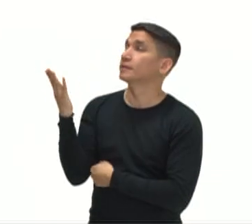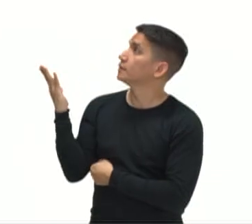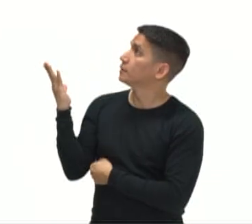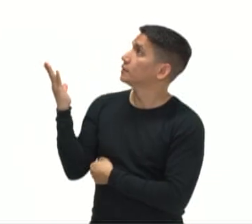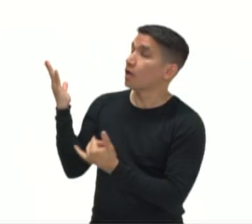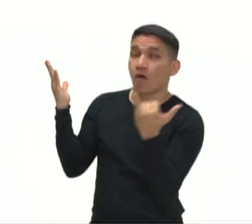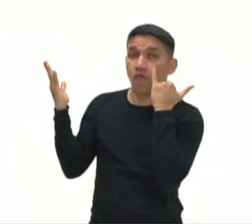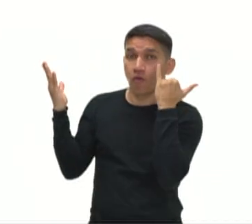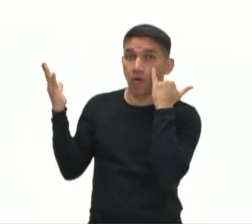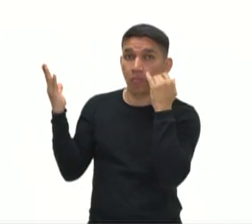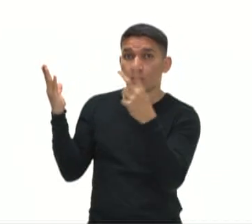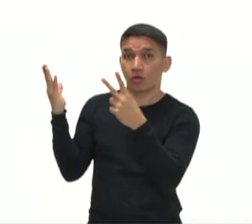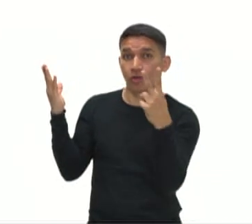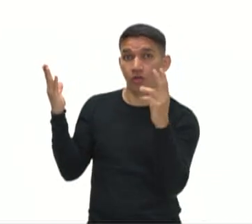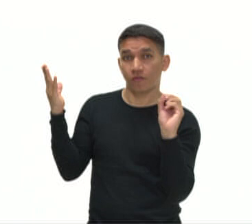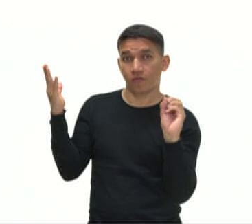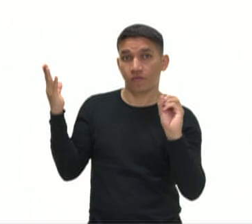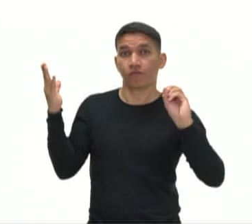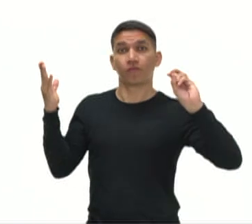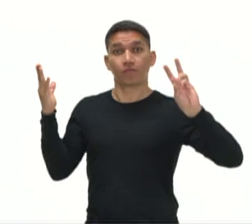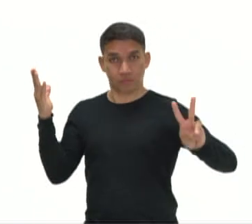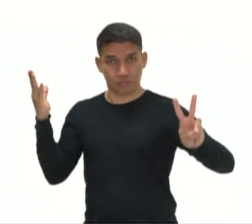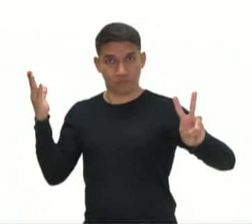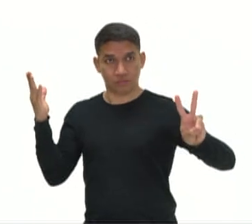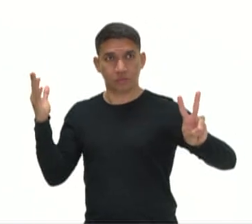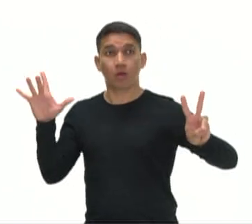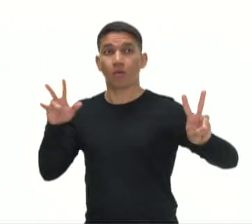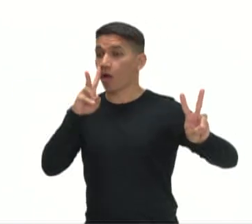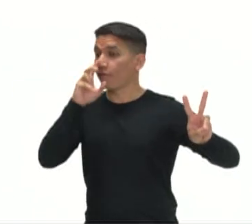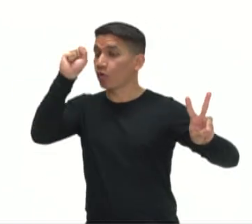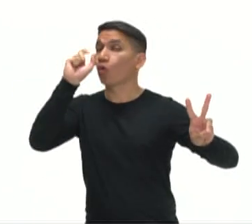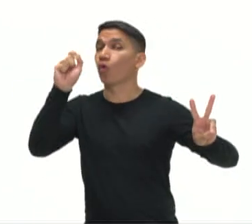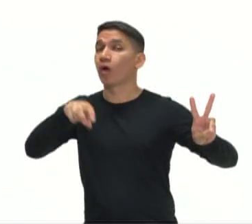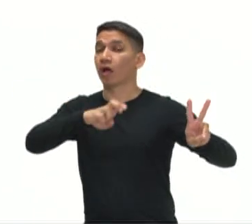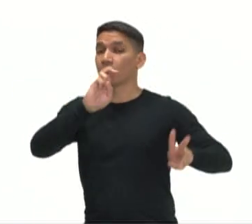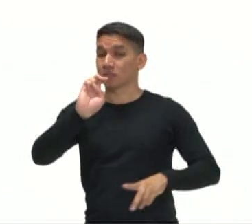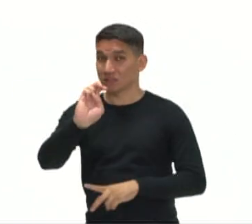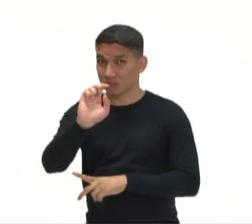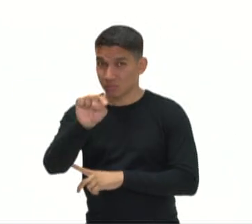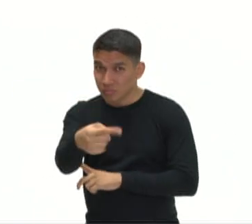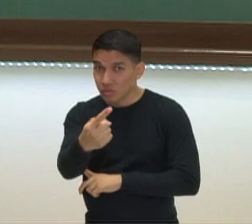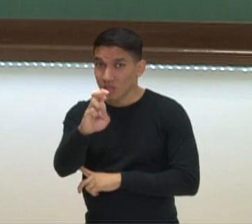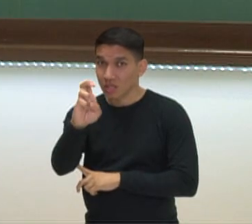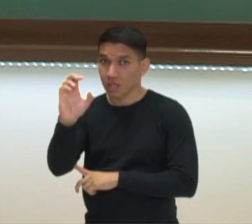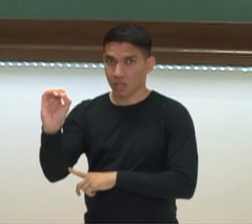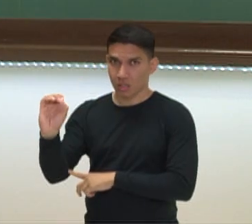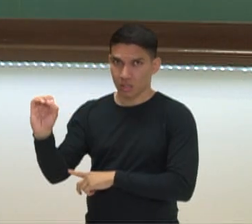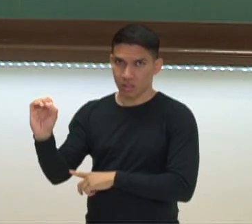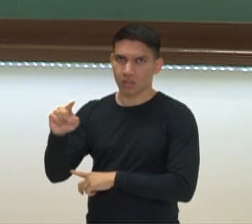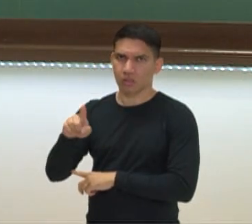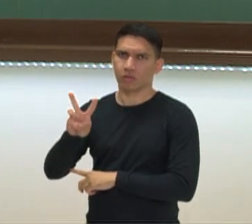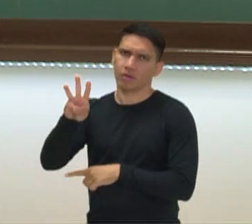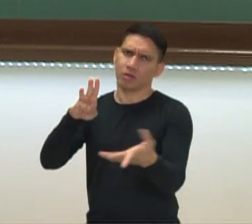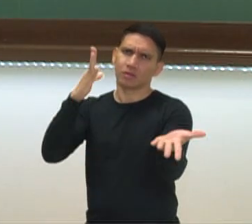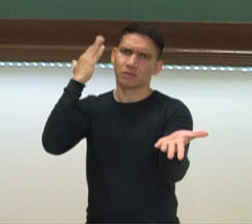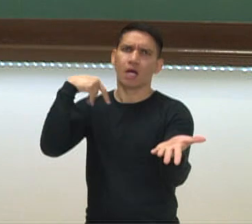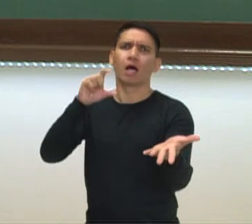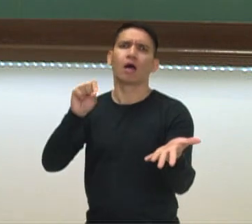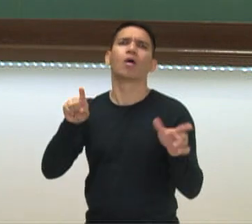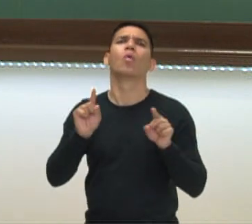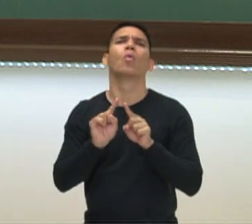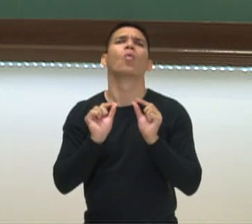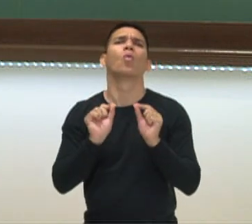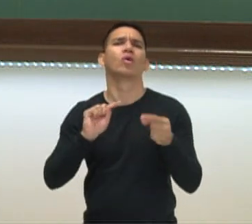chuveiro 220 volts. A potência de chuveiro, 5.500 watts. Você já sabe identificar, né? Já sabe o que é